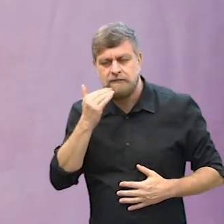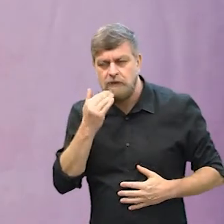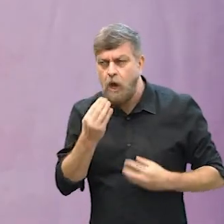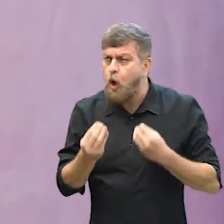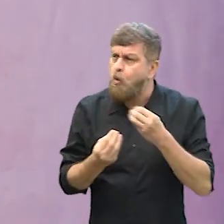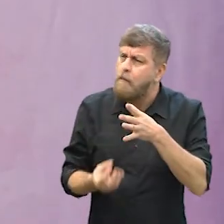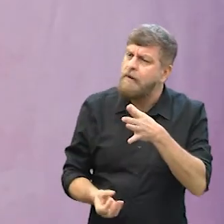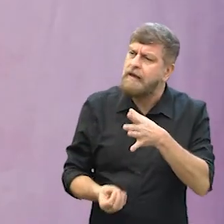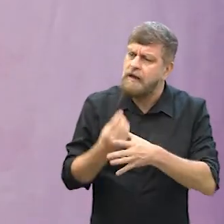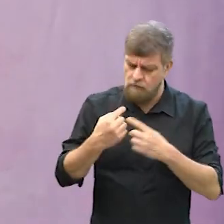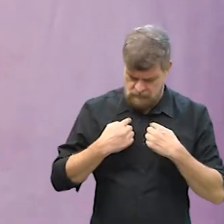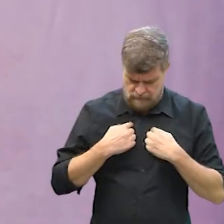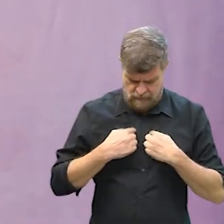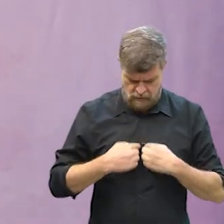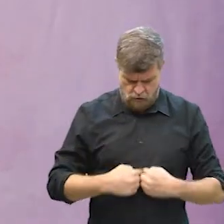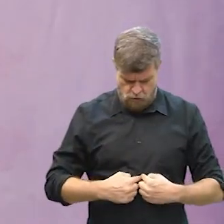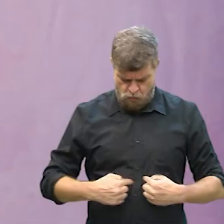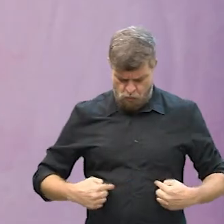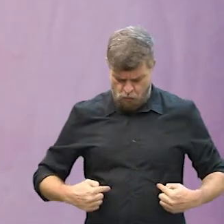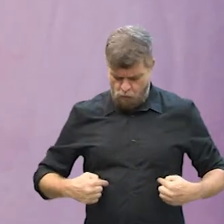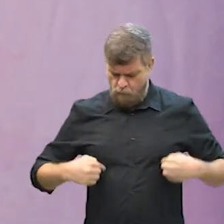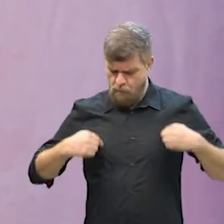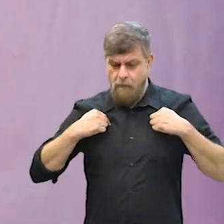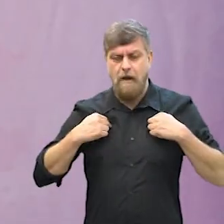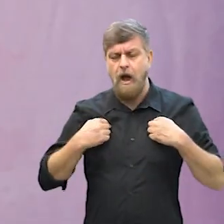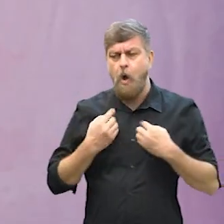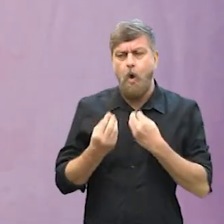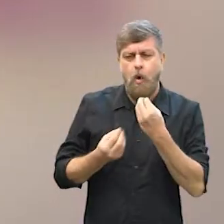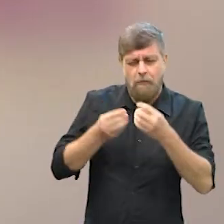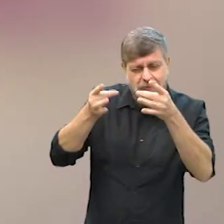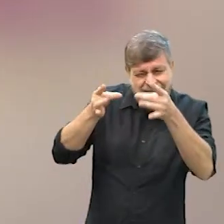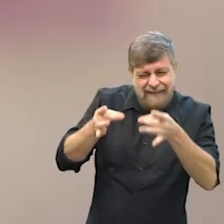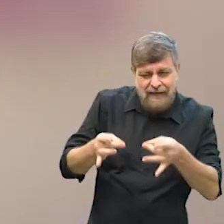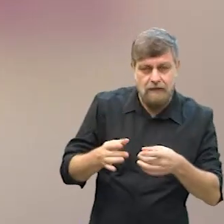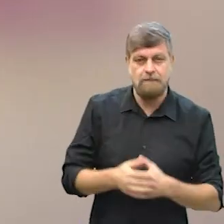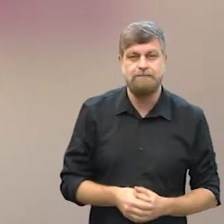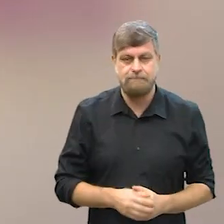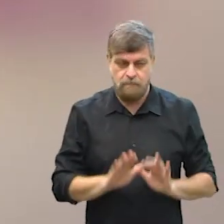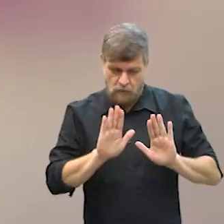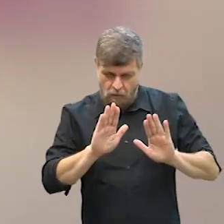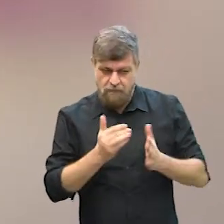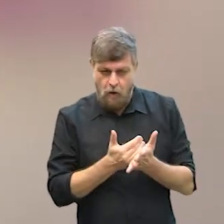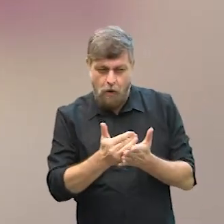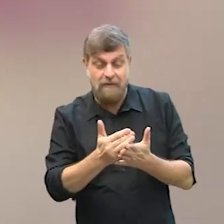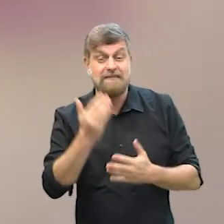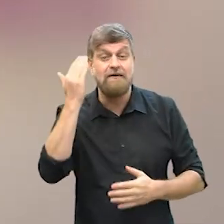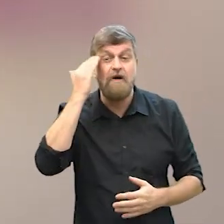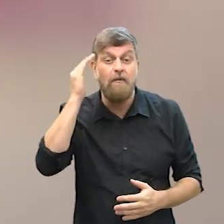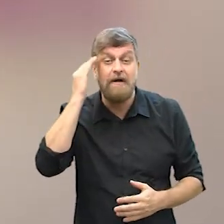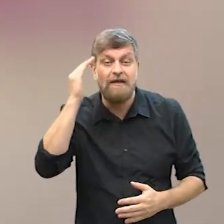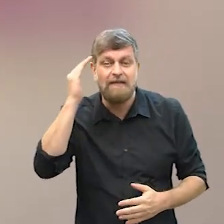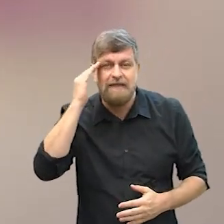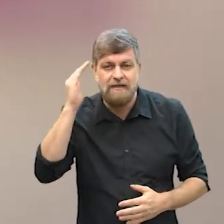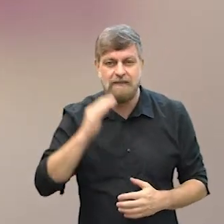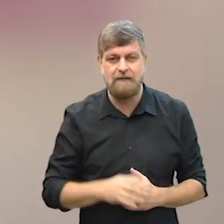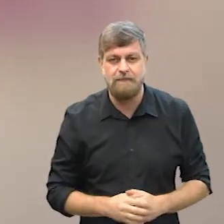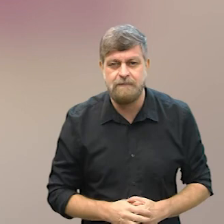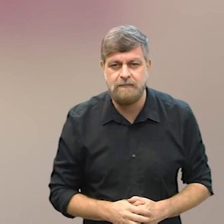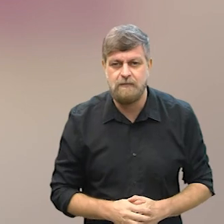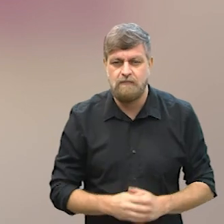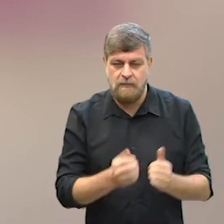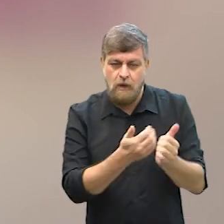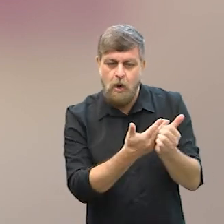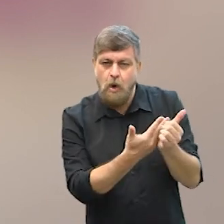os pulmões? O senhor falou na circulação, mas como assim? Vamos detalhar mais. Bom, vamos começar entendendo o que o